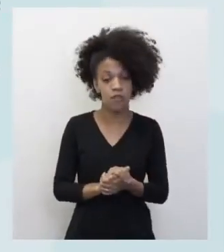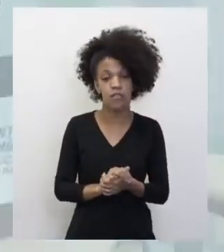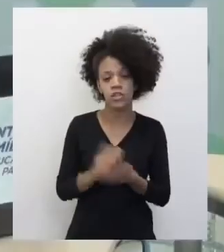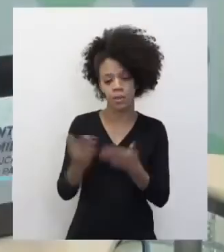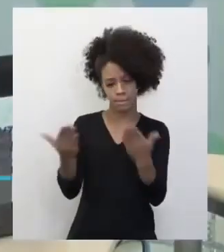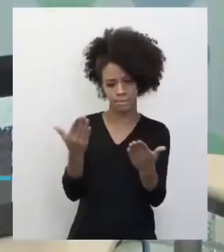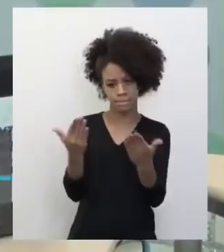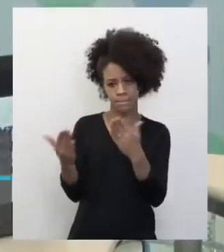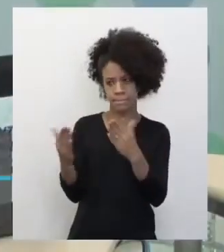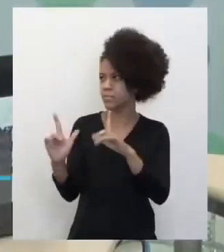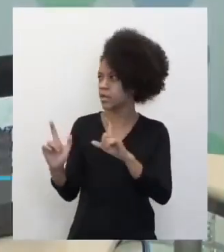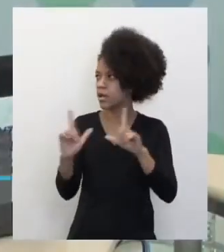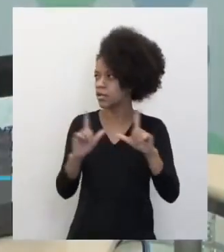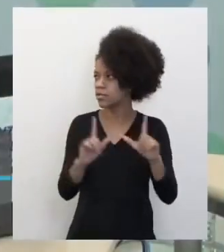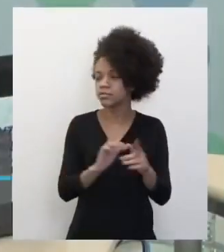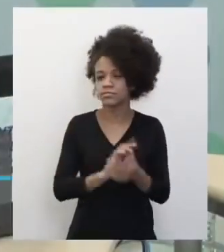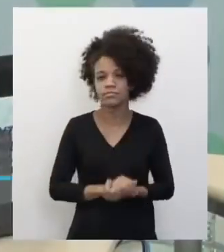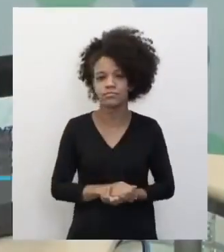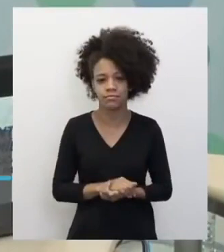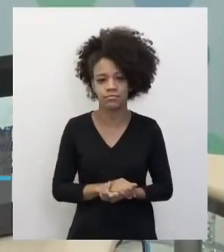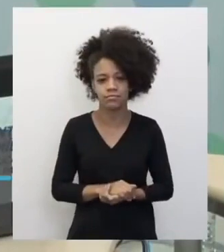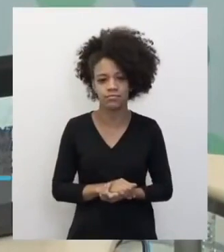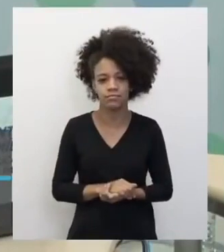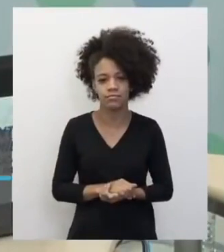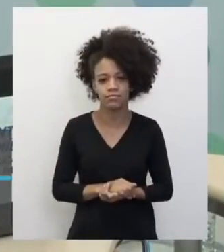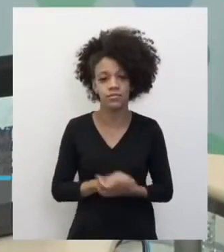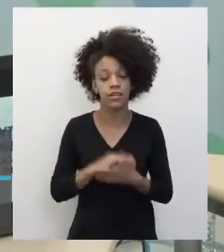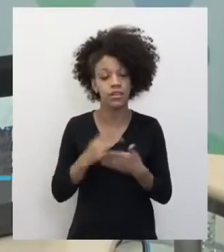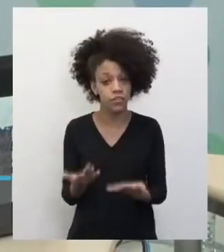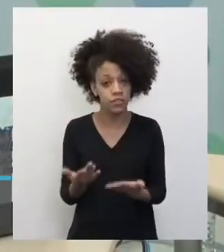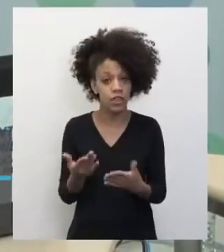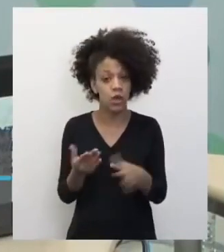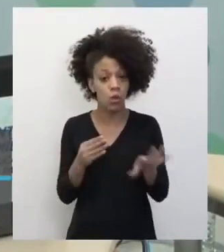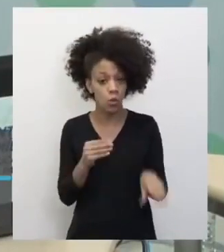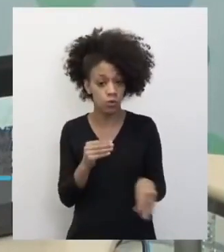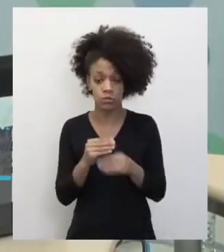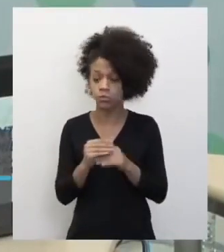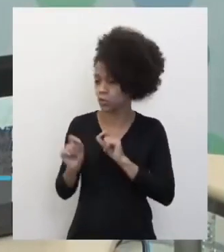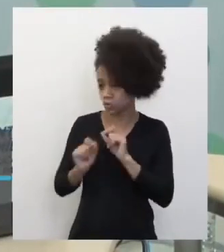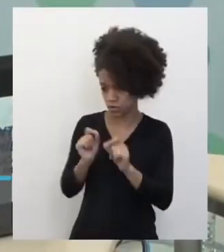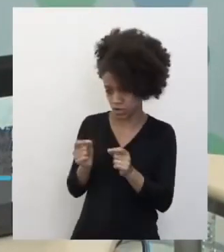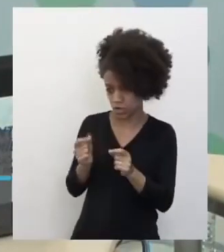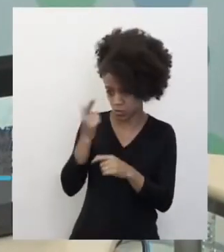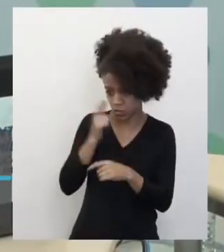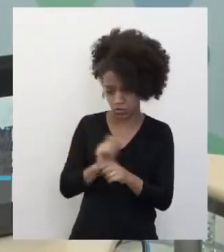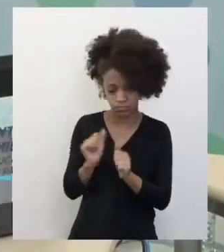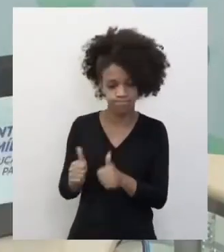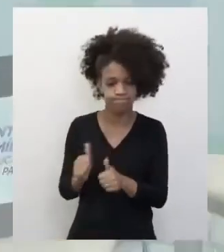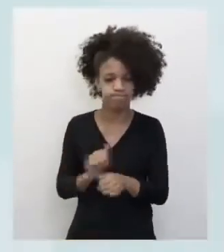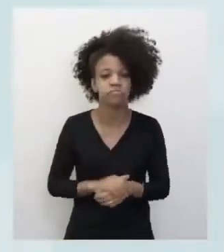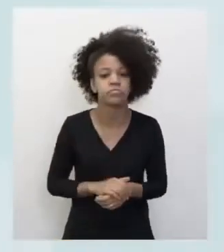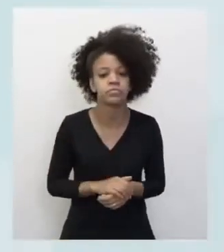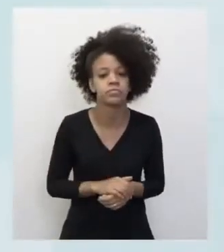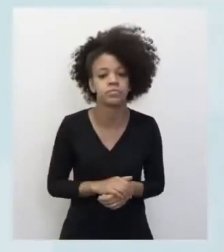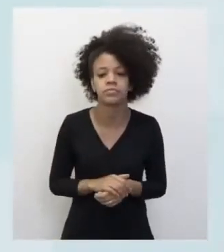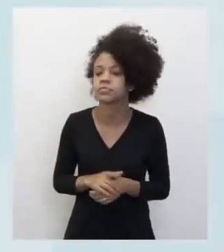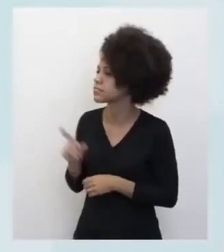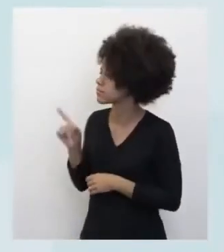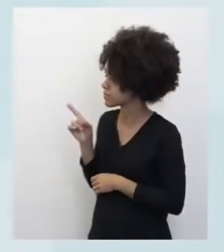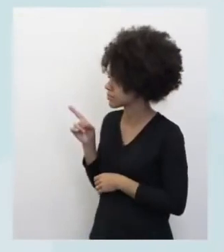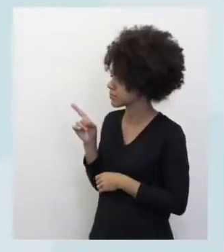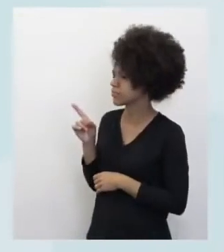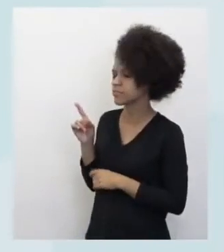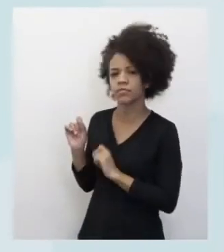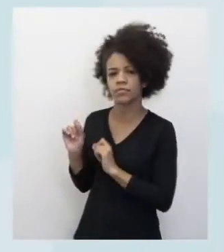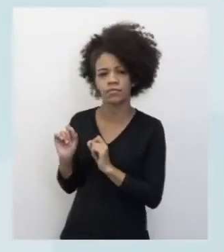na verdade, eles vão analisar, e aí a gente vai, você contribui naquilo que for possível, tá certo? Bom. Então, vamos lá, ó. Analise as imagens